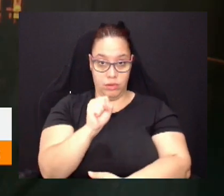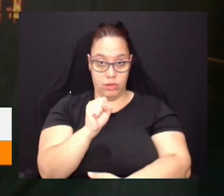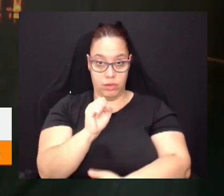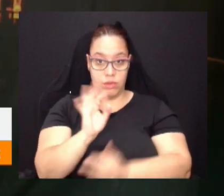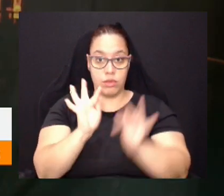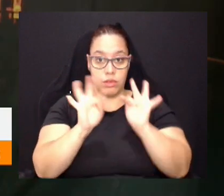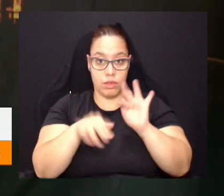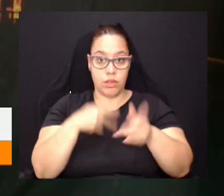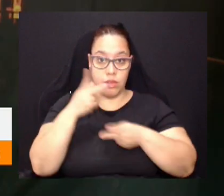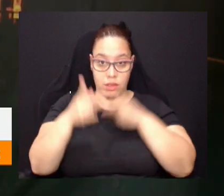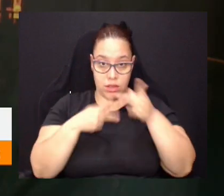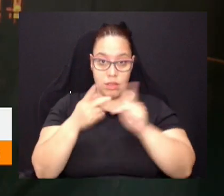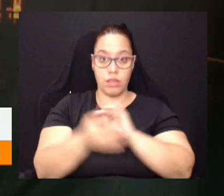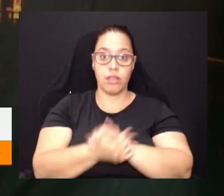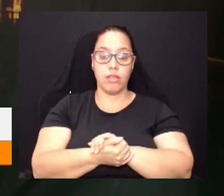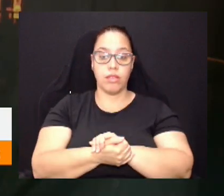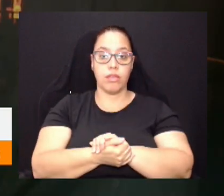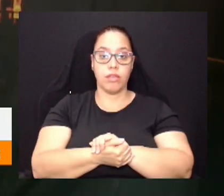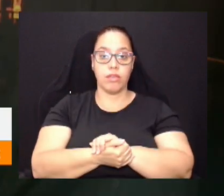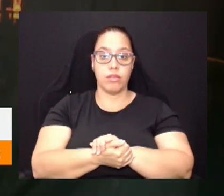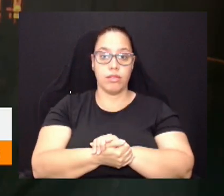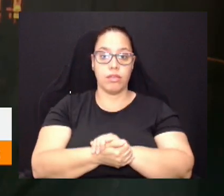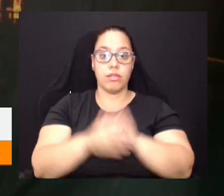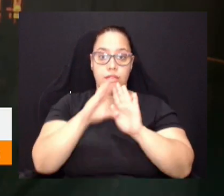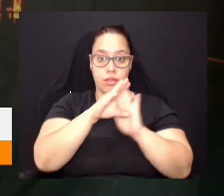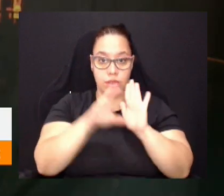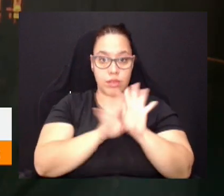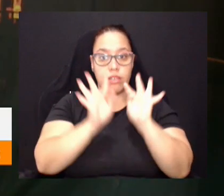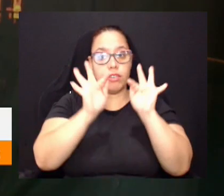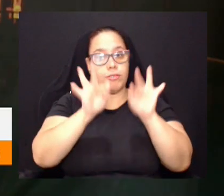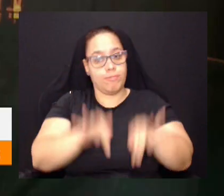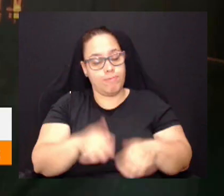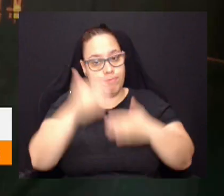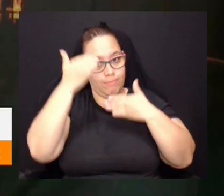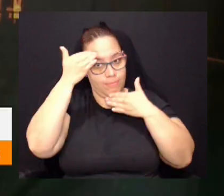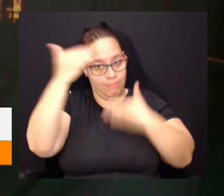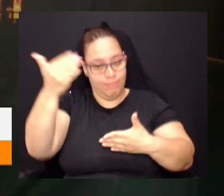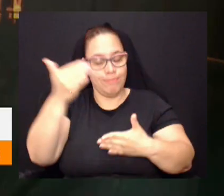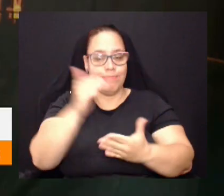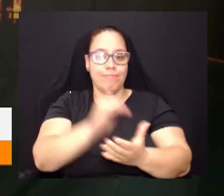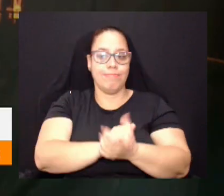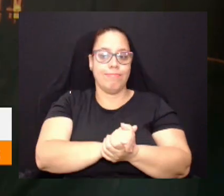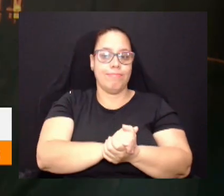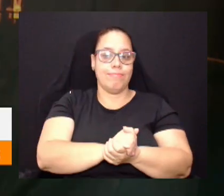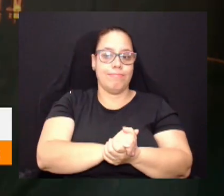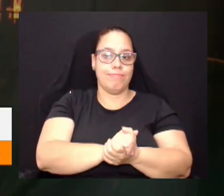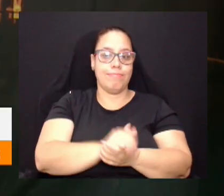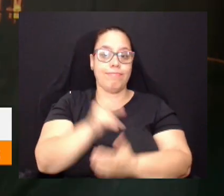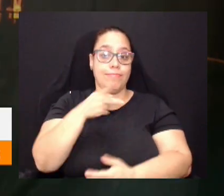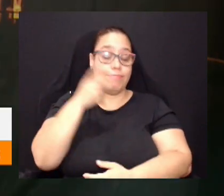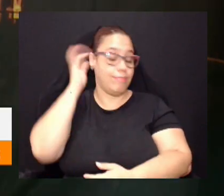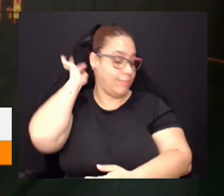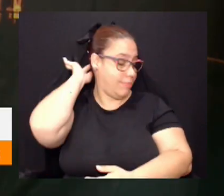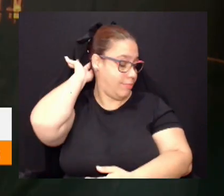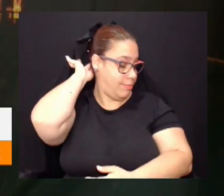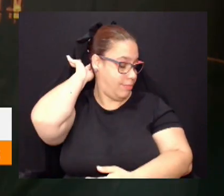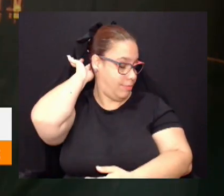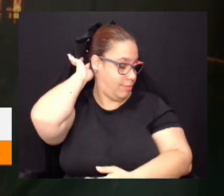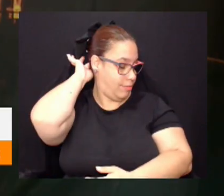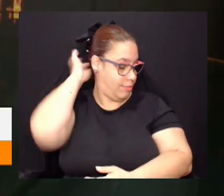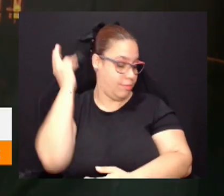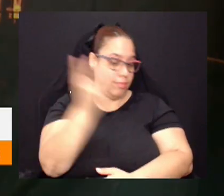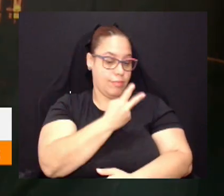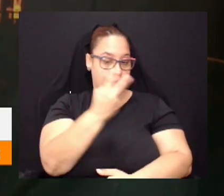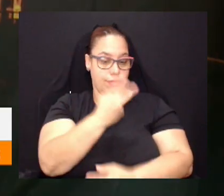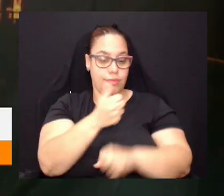considerações finais, então. O programa está terminando. Eu quero agradecer muito a fala e a presença desses dois profissionais